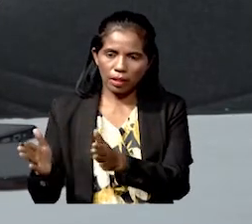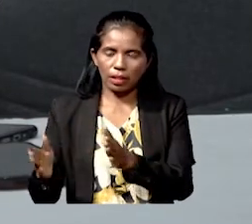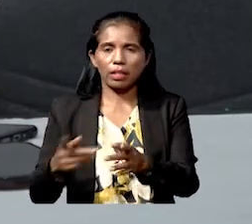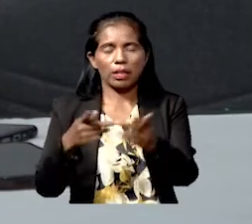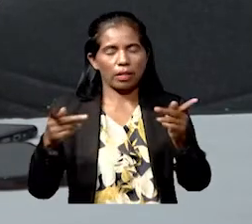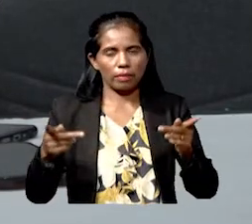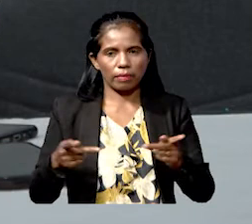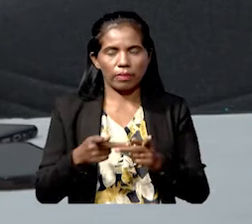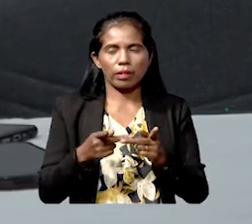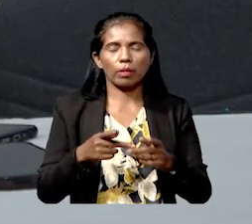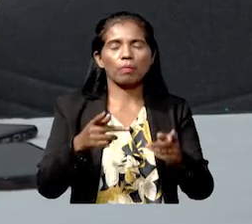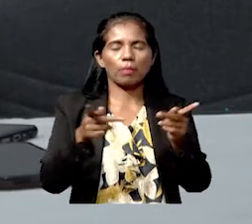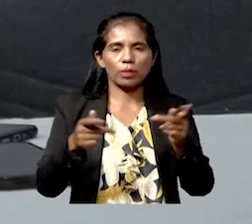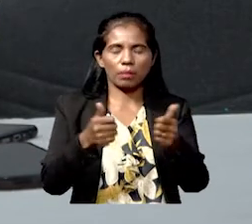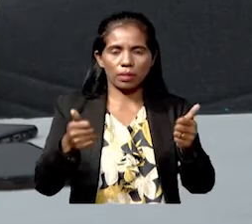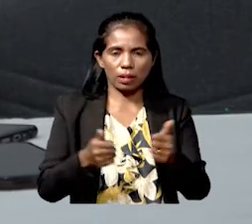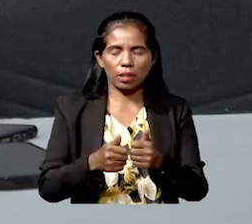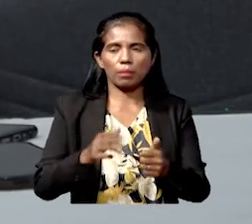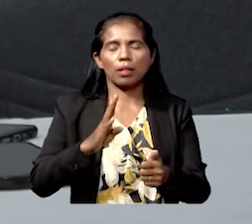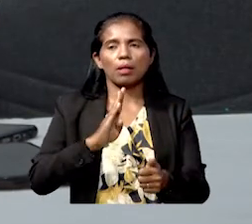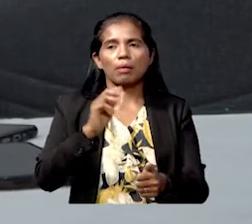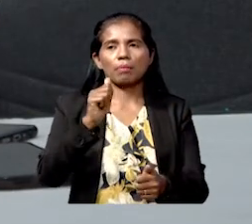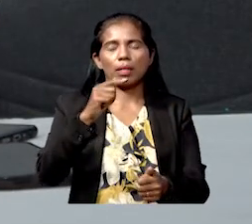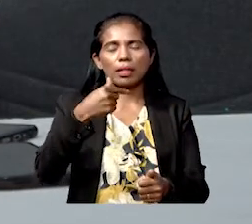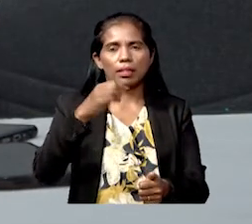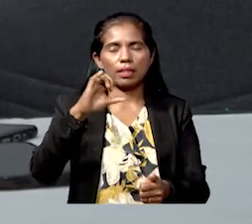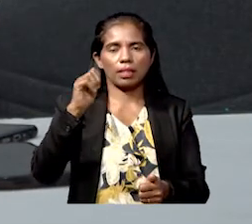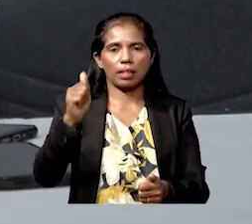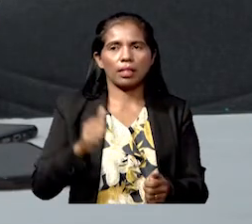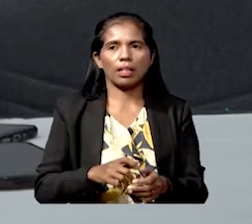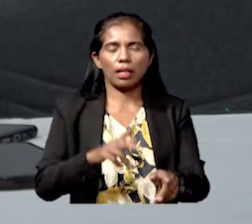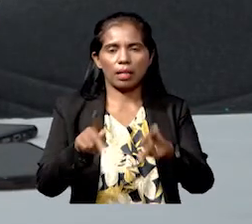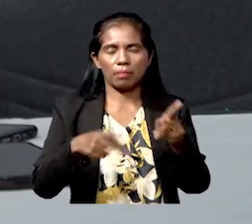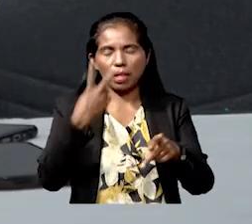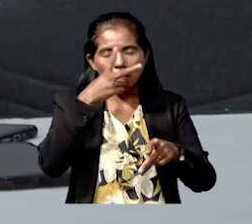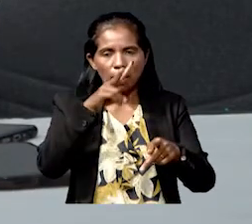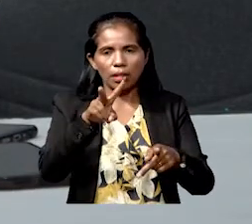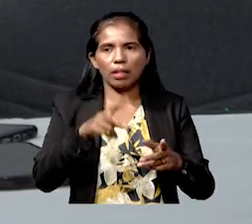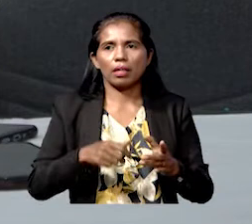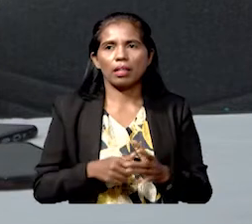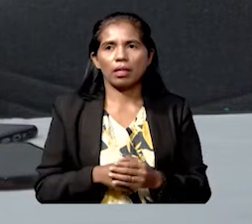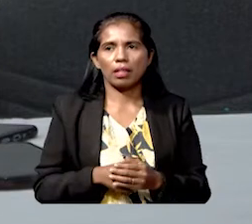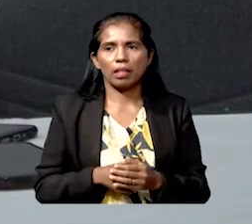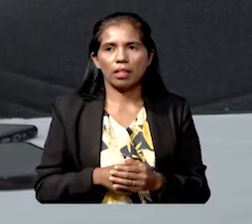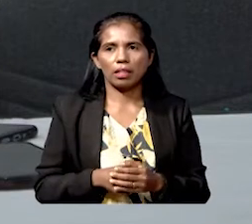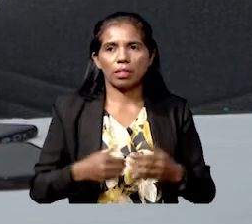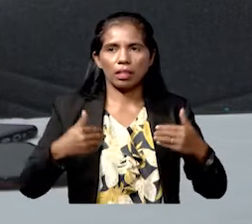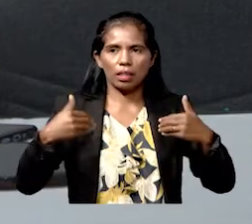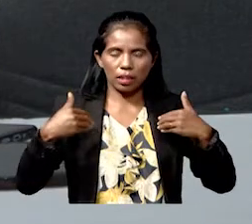Bahia. Maka, a linha oficial eleitoral Sira, a Haré Kataka, ia carimbuída